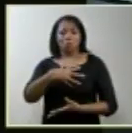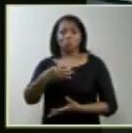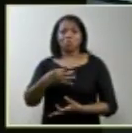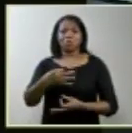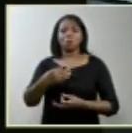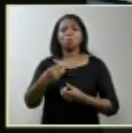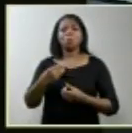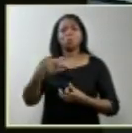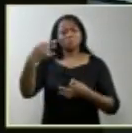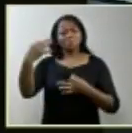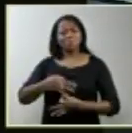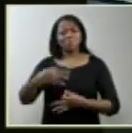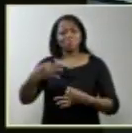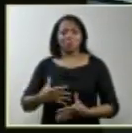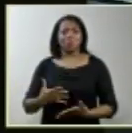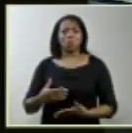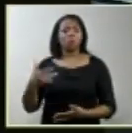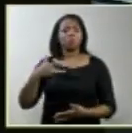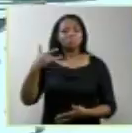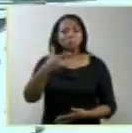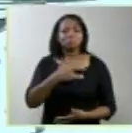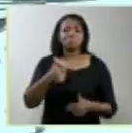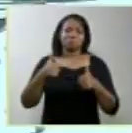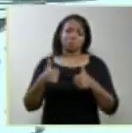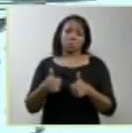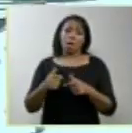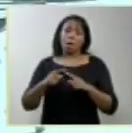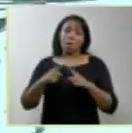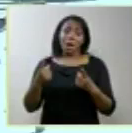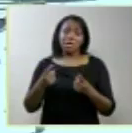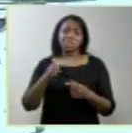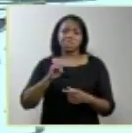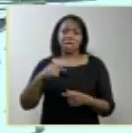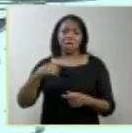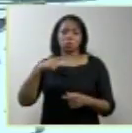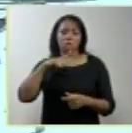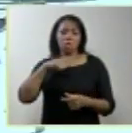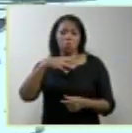mundo quer ter um filho perfeito e sadio, mas se ele não for perfeito e não for sadio, então eu vou matar?